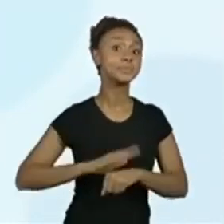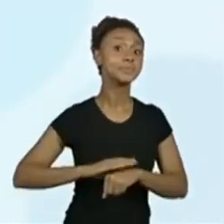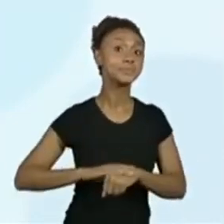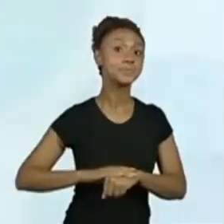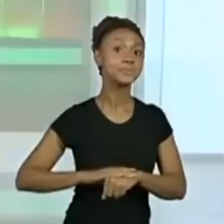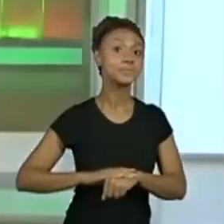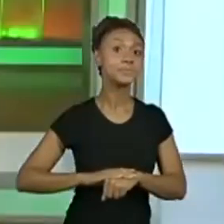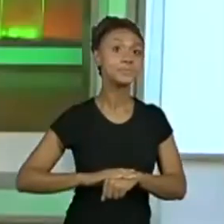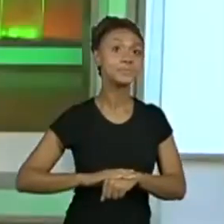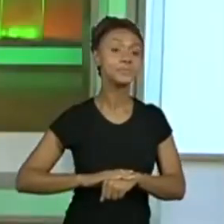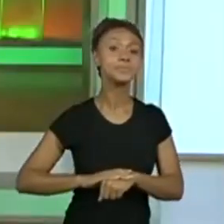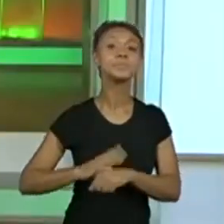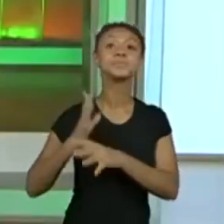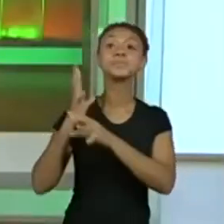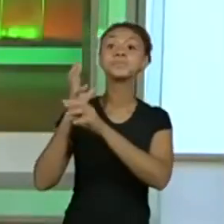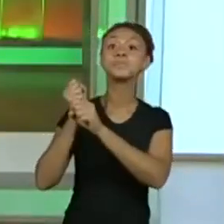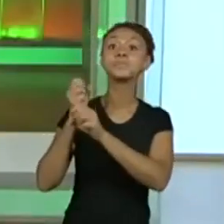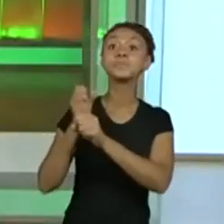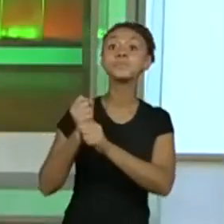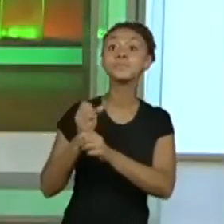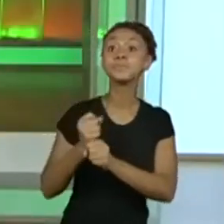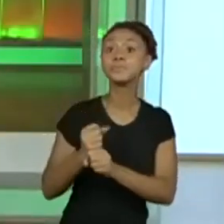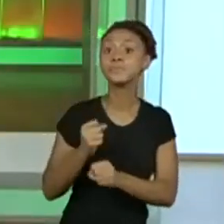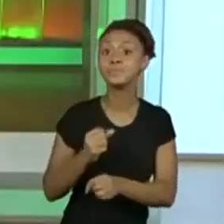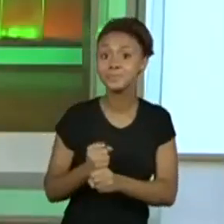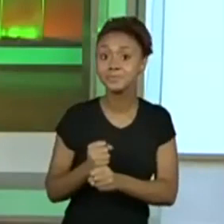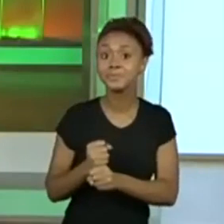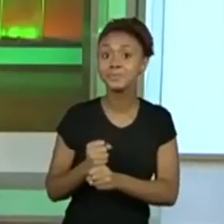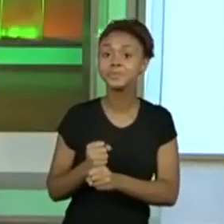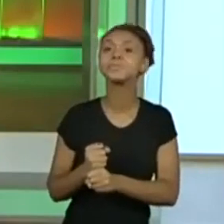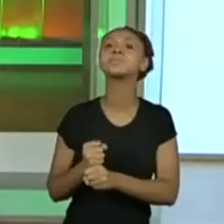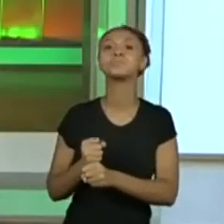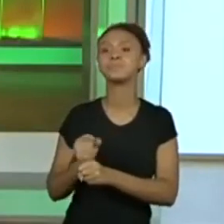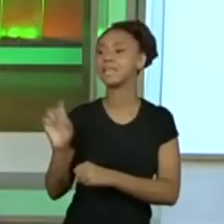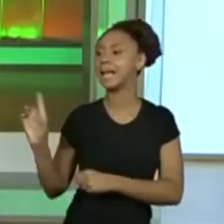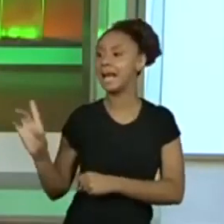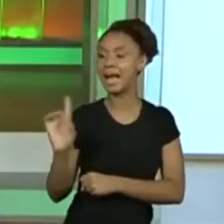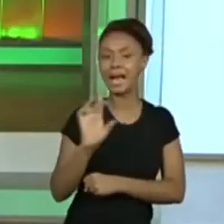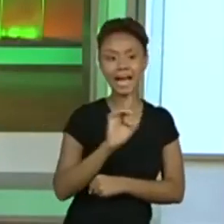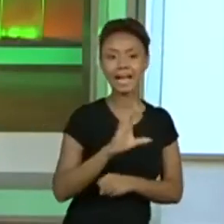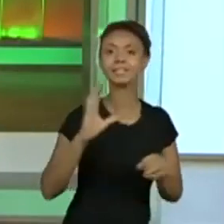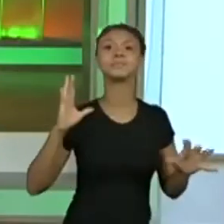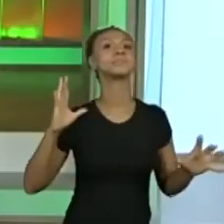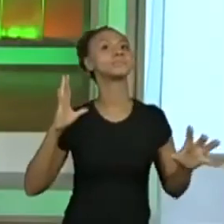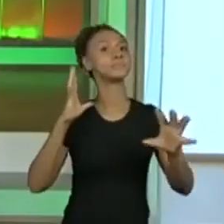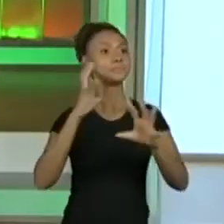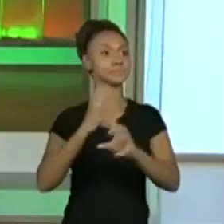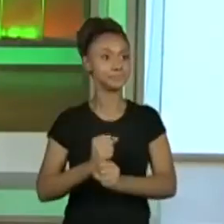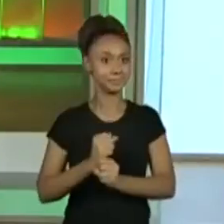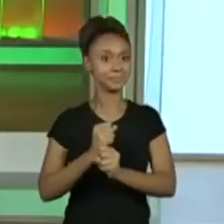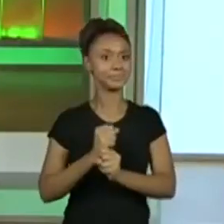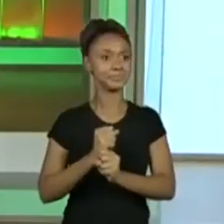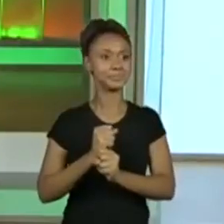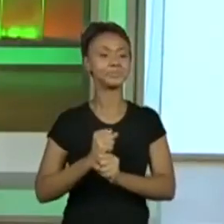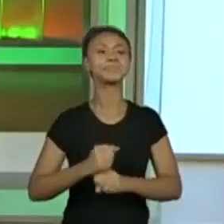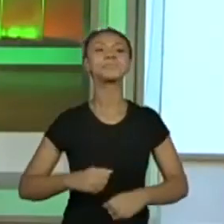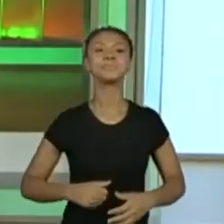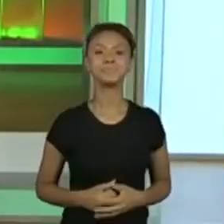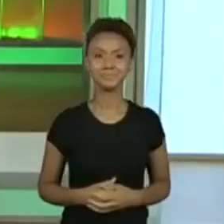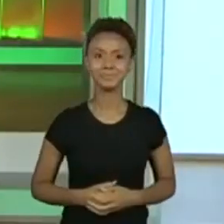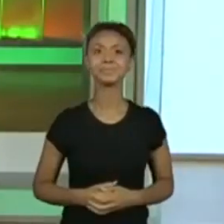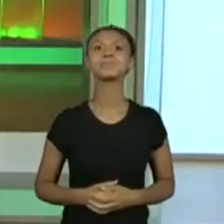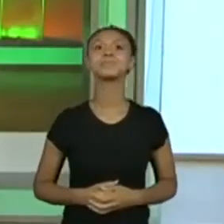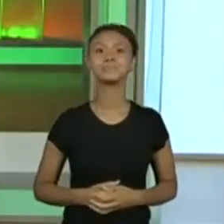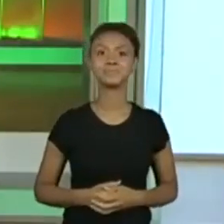Já marcamos os nossos pontos. O que, que a gente faz? A gente soma os nossos pontos. Então vamos lá. Somos seus,